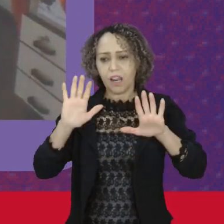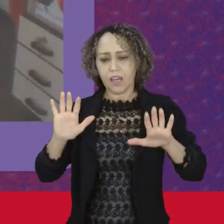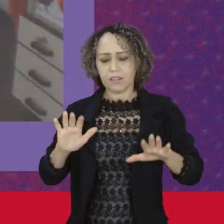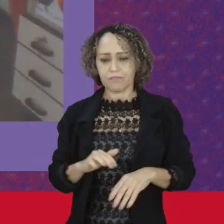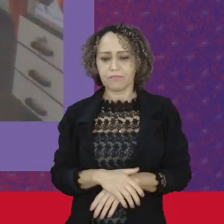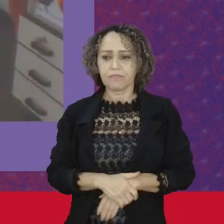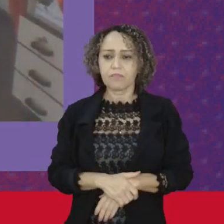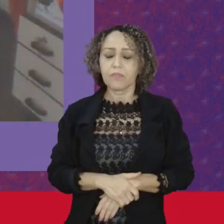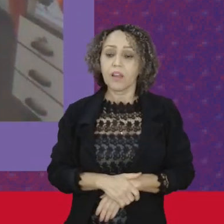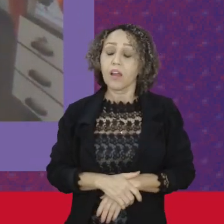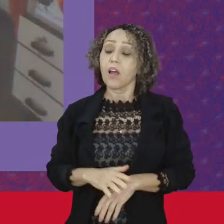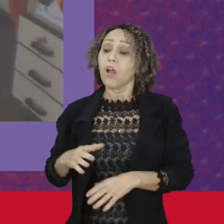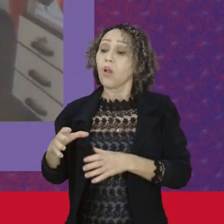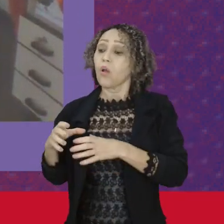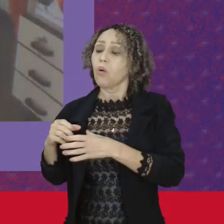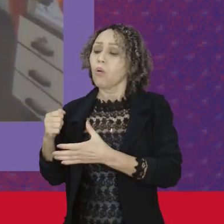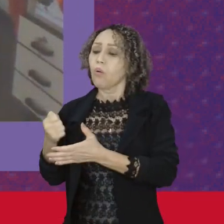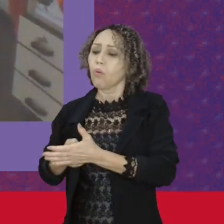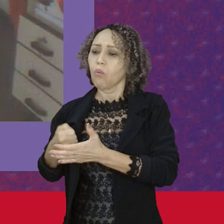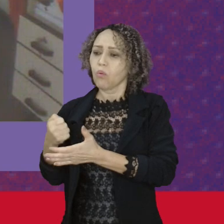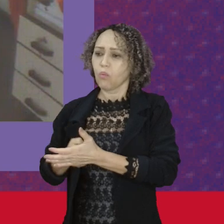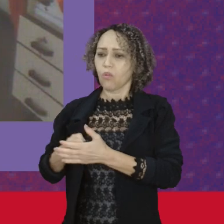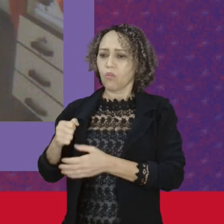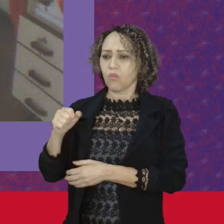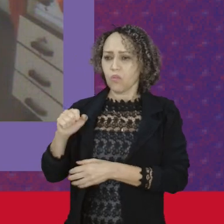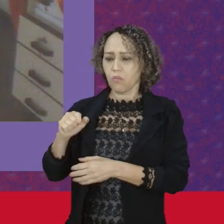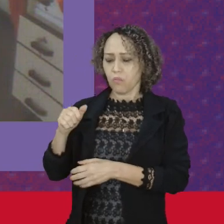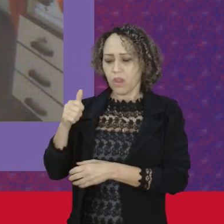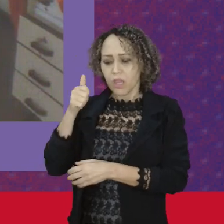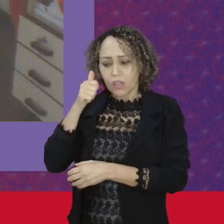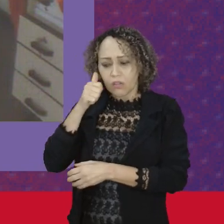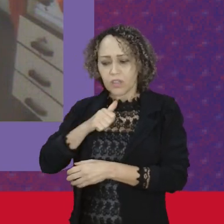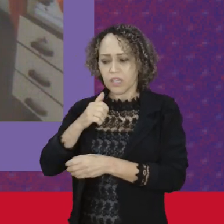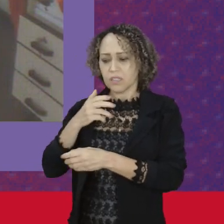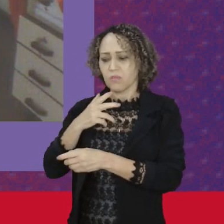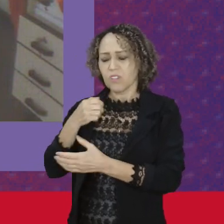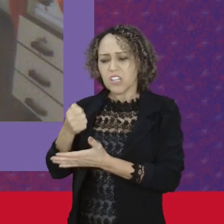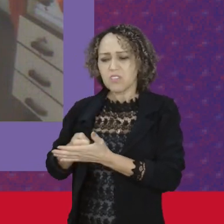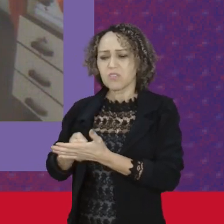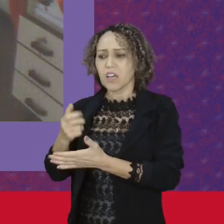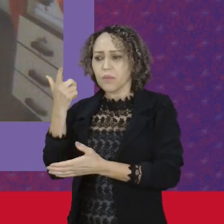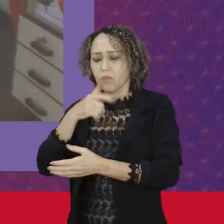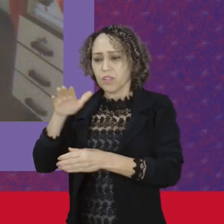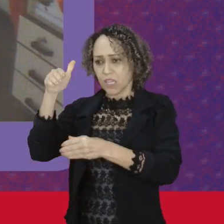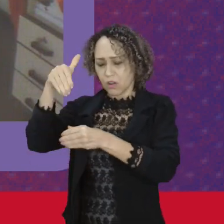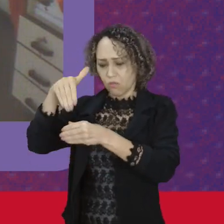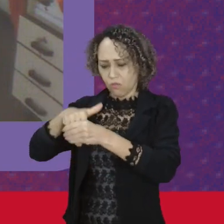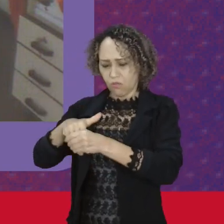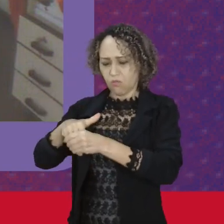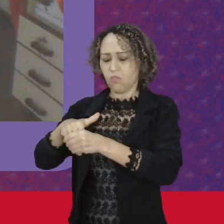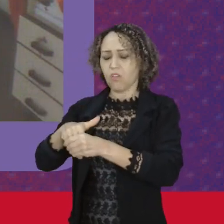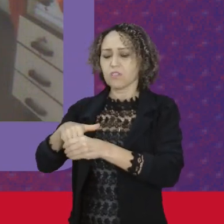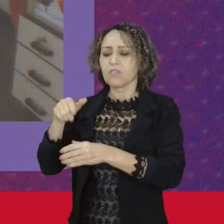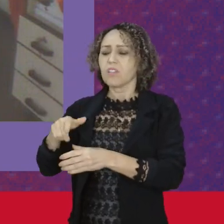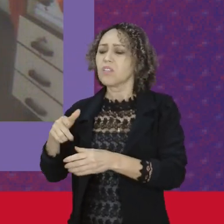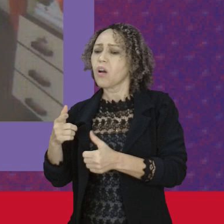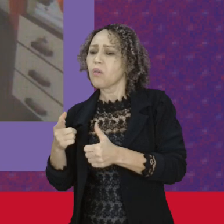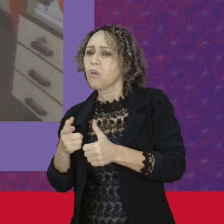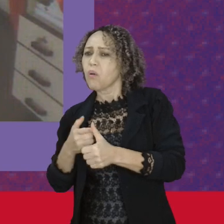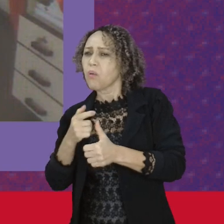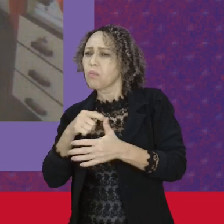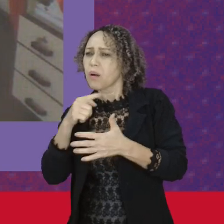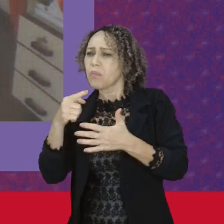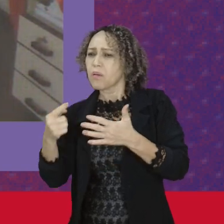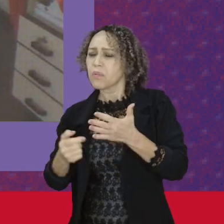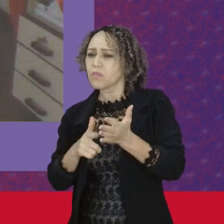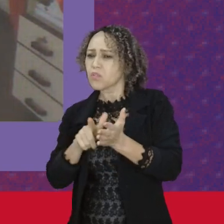No sufragismo, né, que o sufragismo, acho que as primeiras jornais são publicados ali por volta